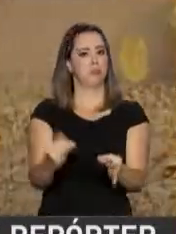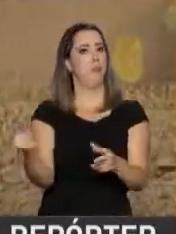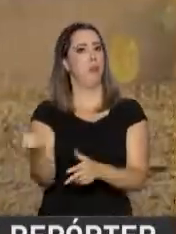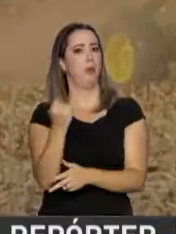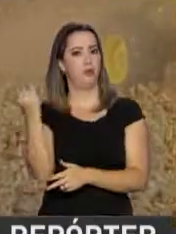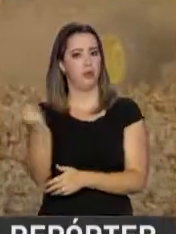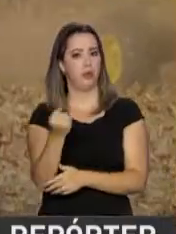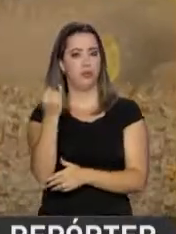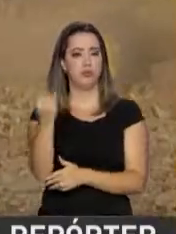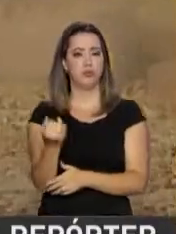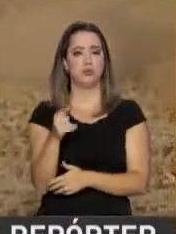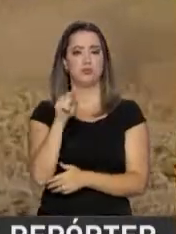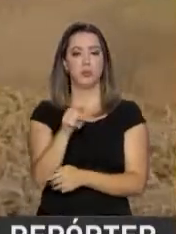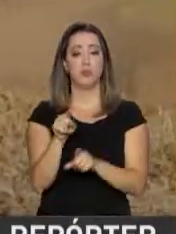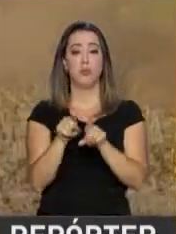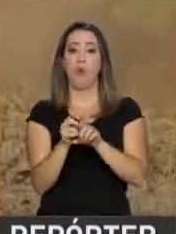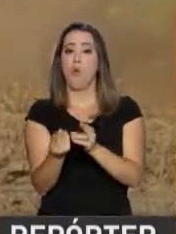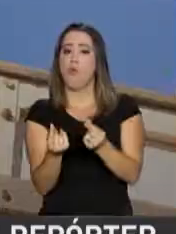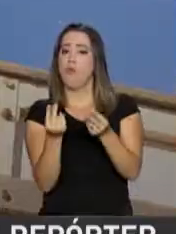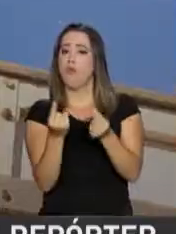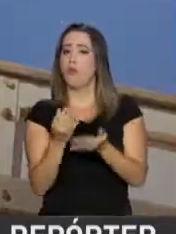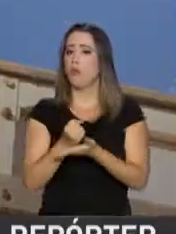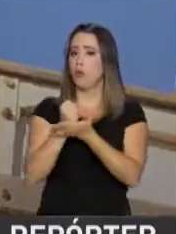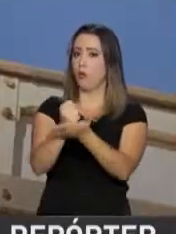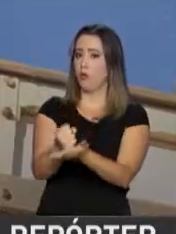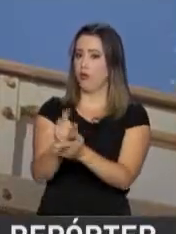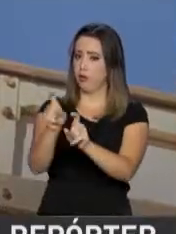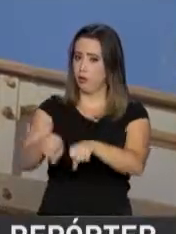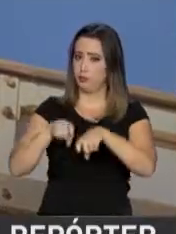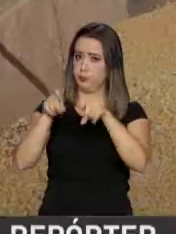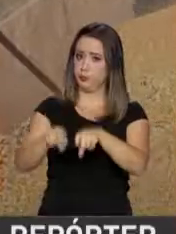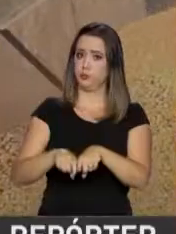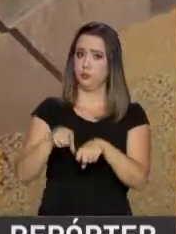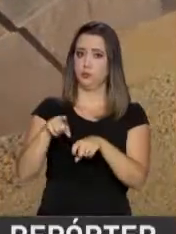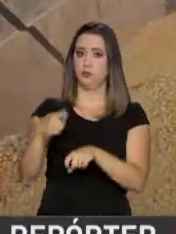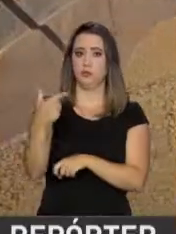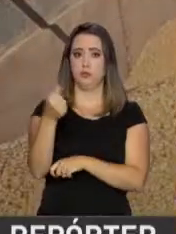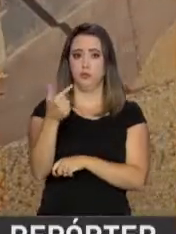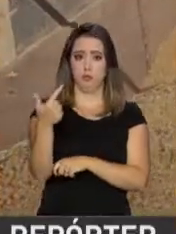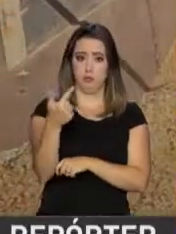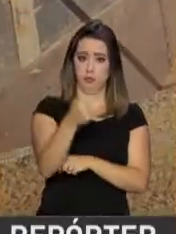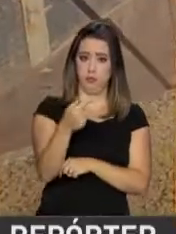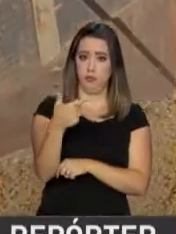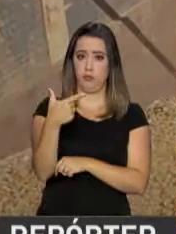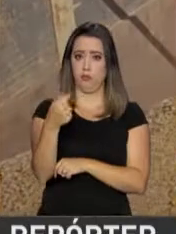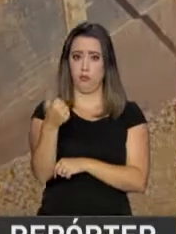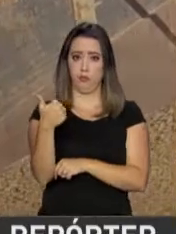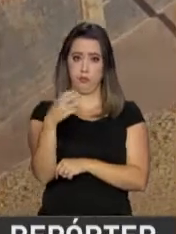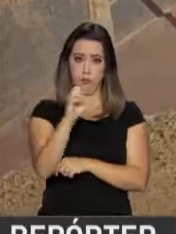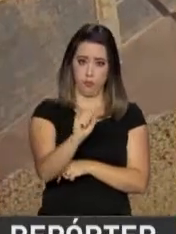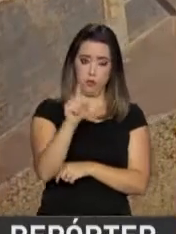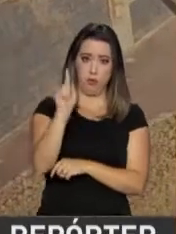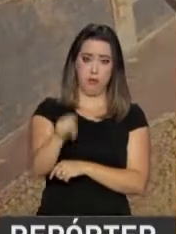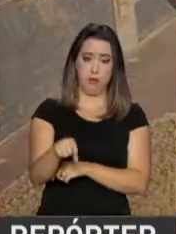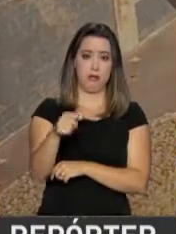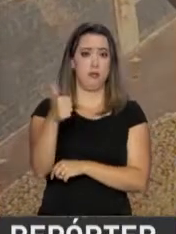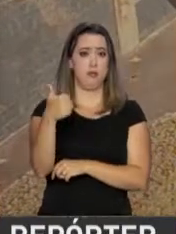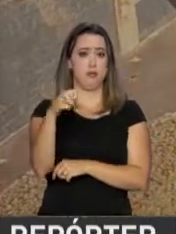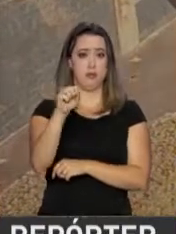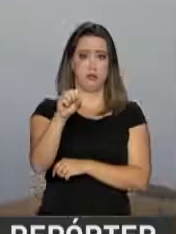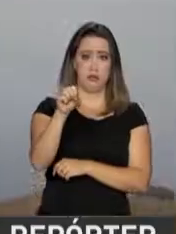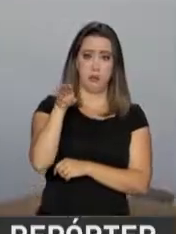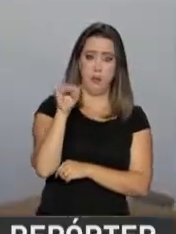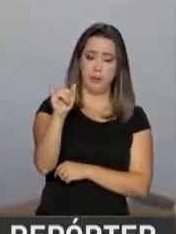o valor disponibilizado para o crédito rural na safra 2007 2008 foi de 188 bilhões de